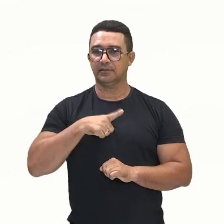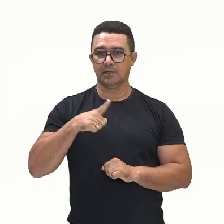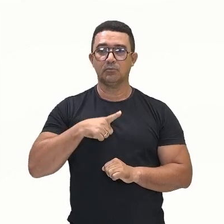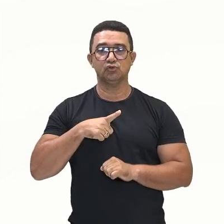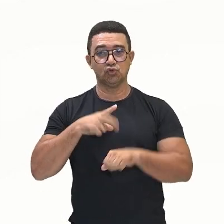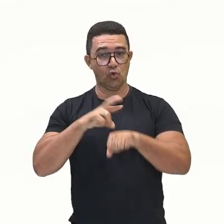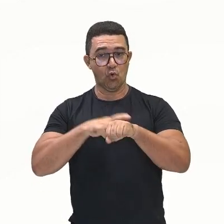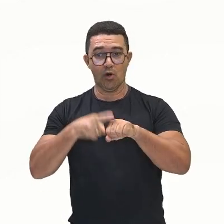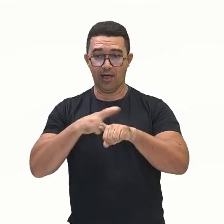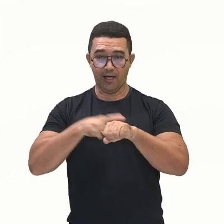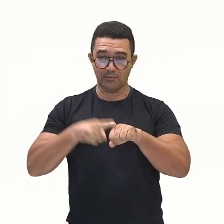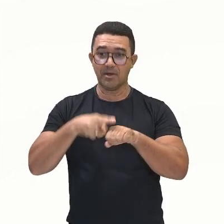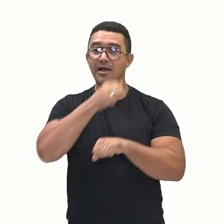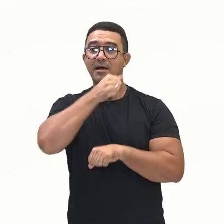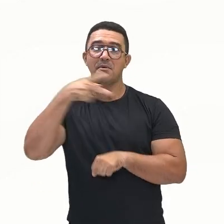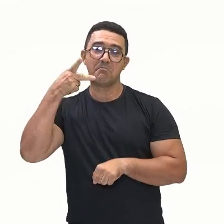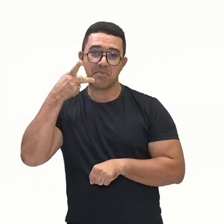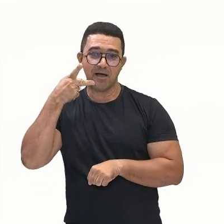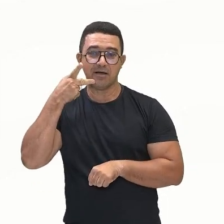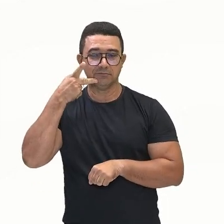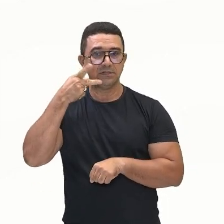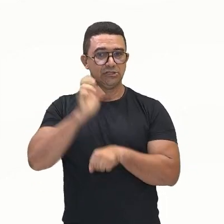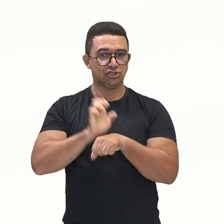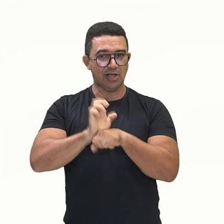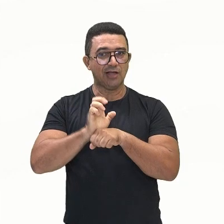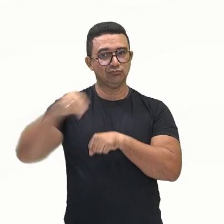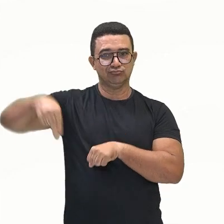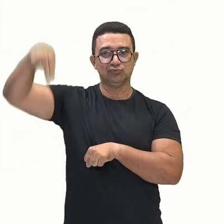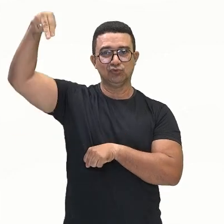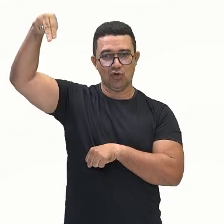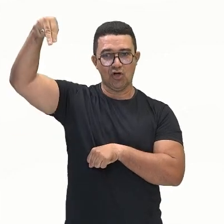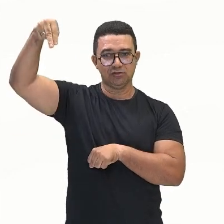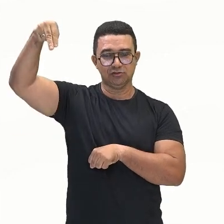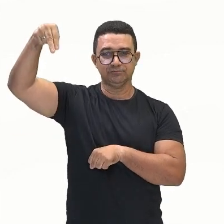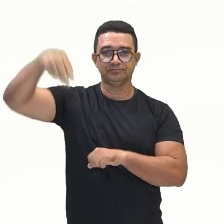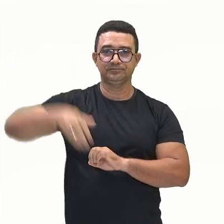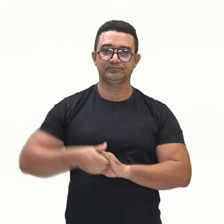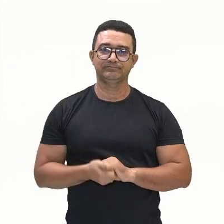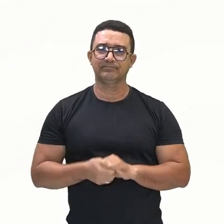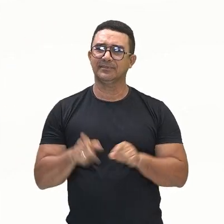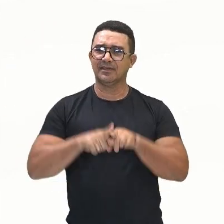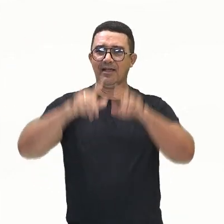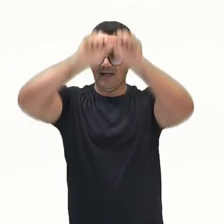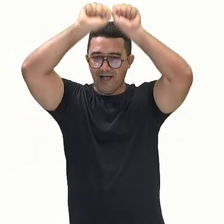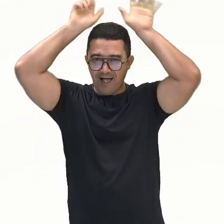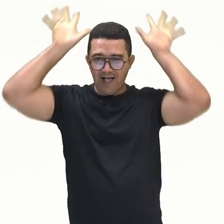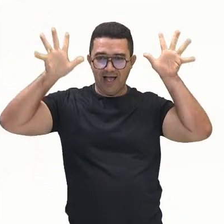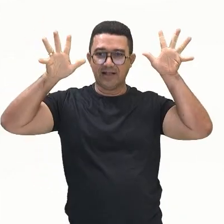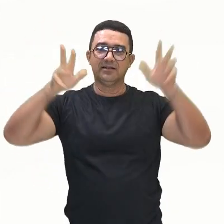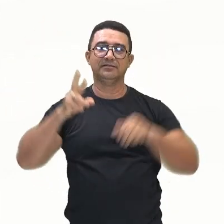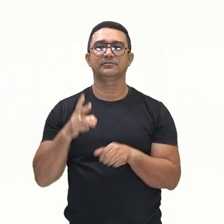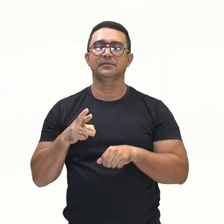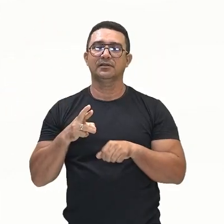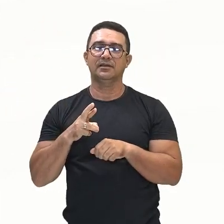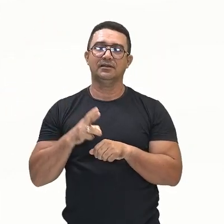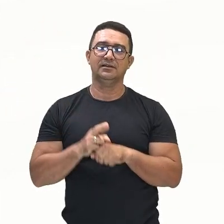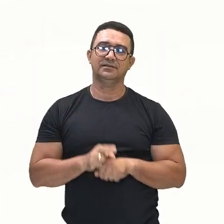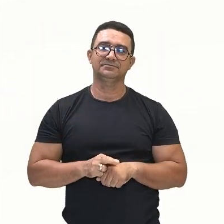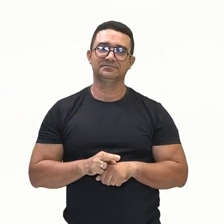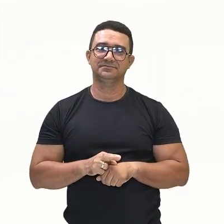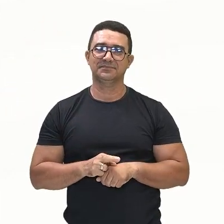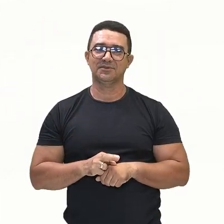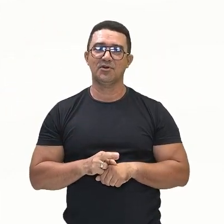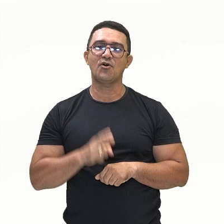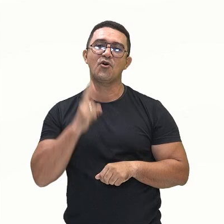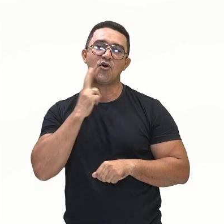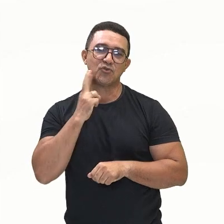Roraima, Amapá, os estados mais ao norte do nosso território, Acre, Rondônia, Pará e Tocantins, que